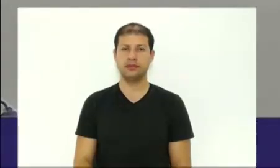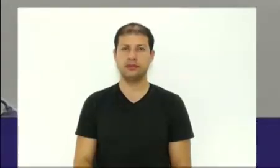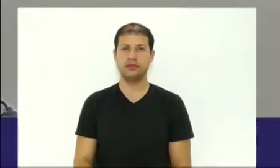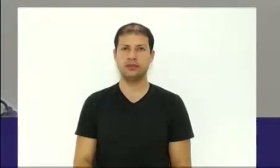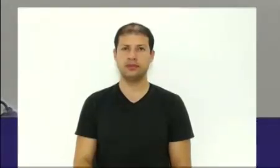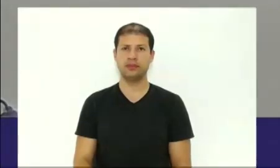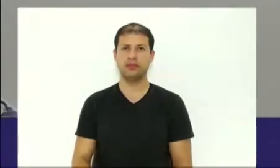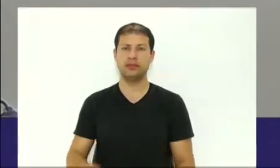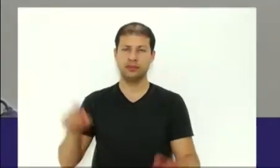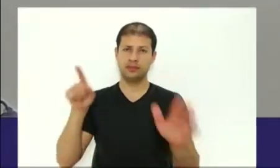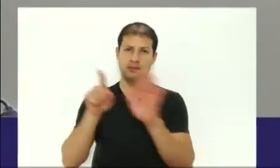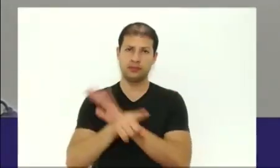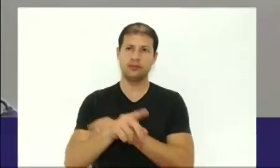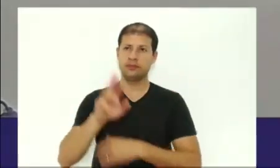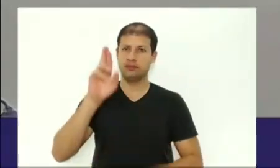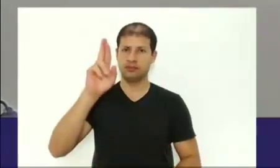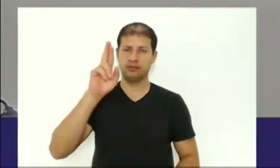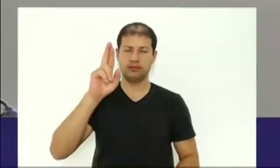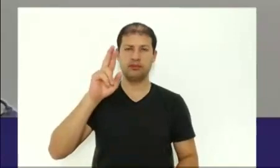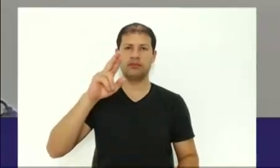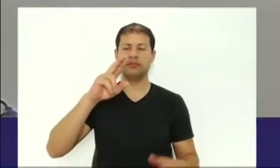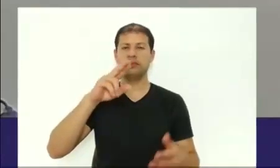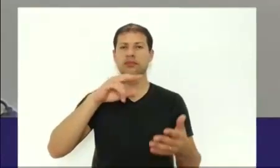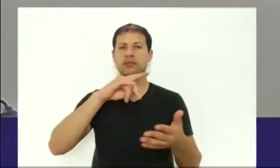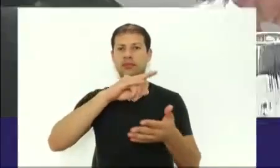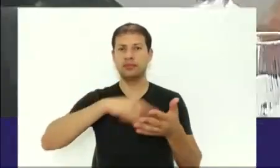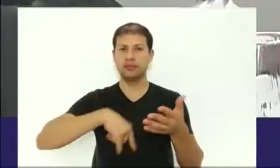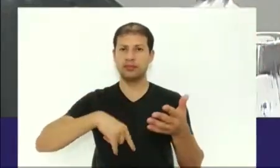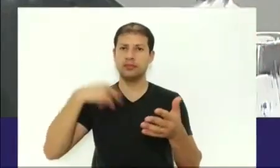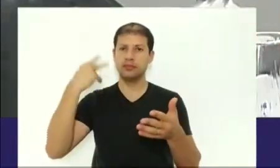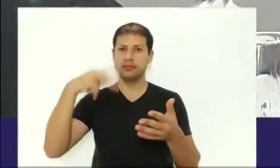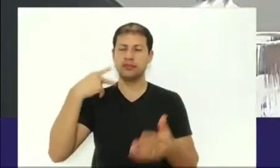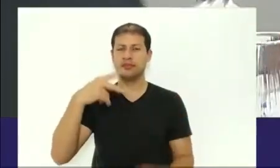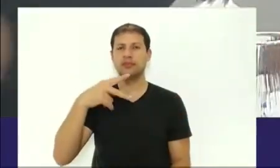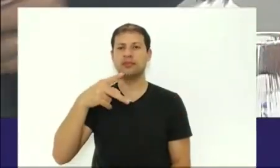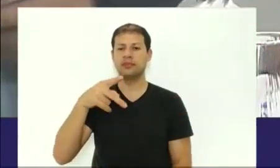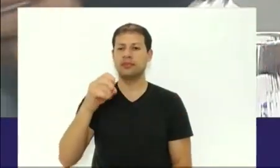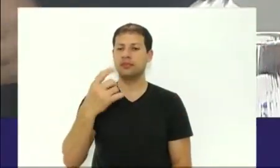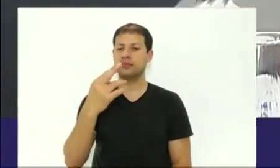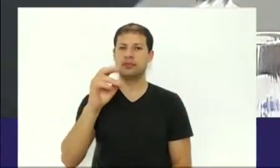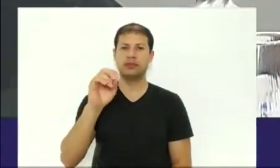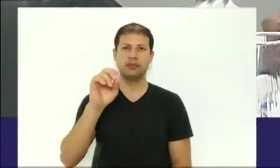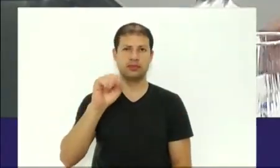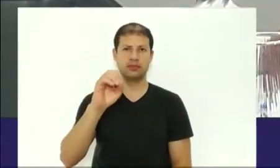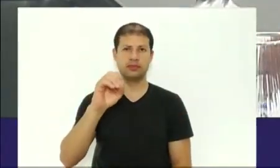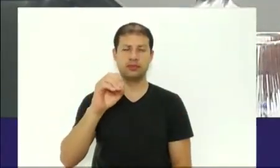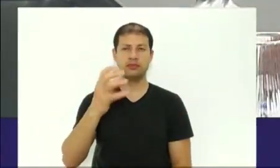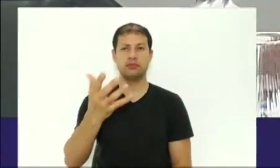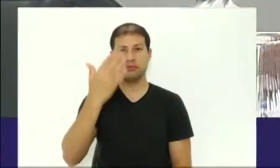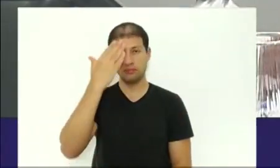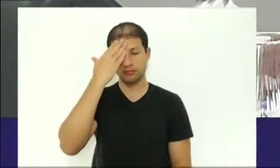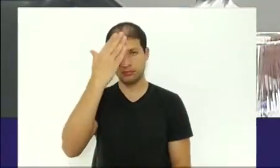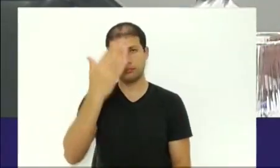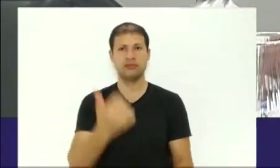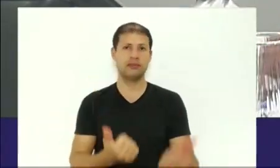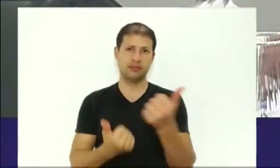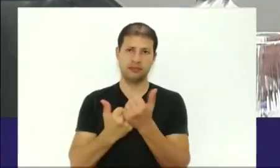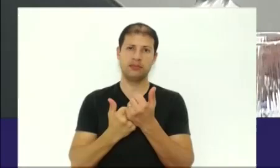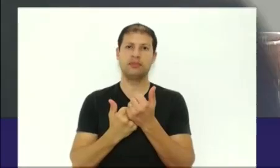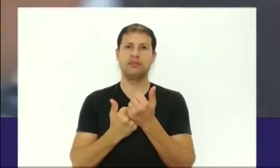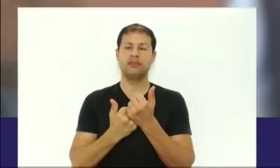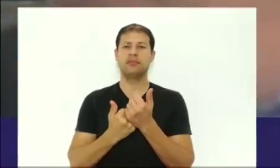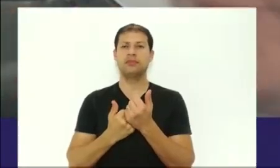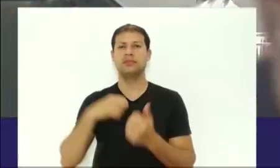Consulto o autor da matéria, vereador Pedroso. Eu quero agradecer o apoio, né, a